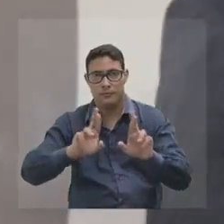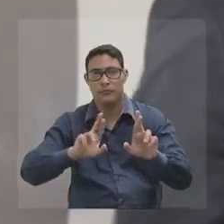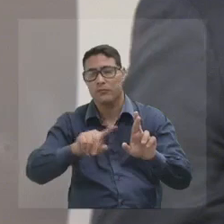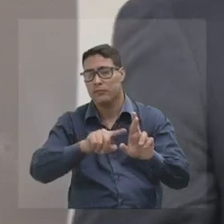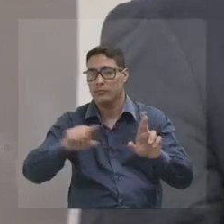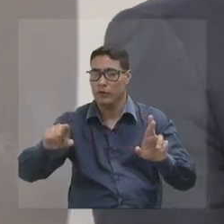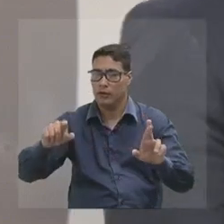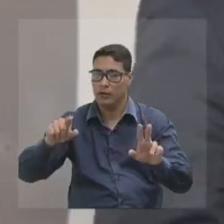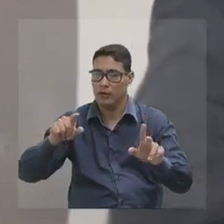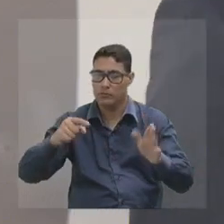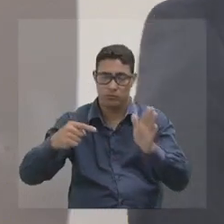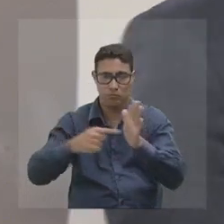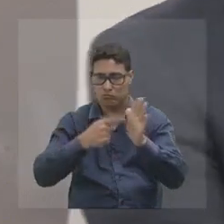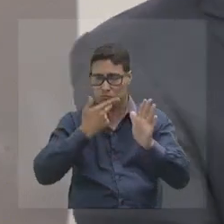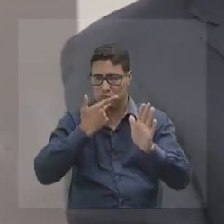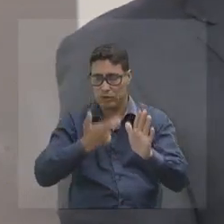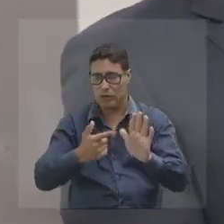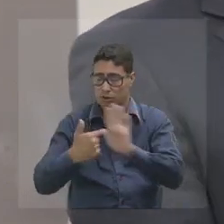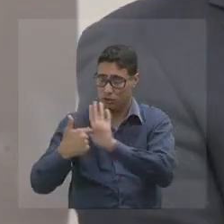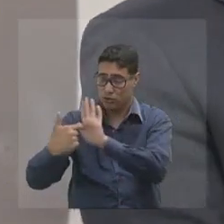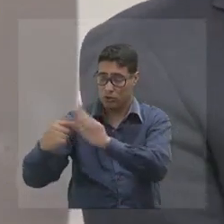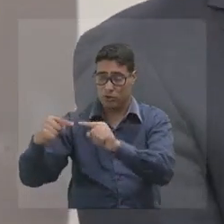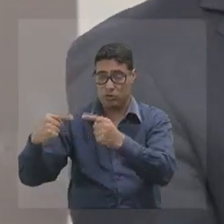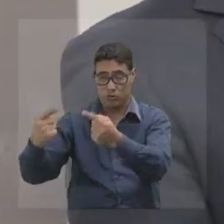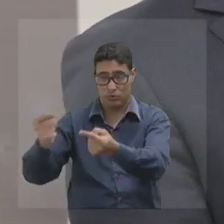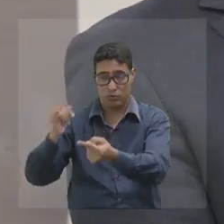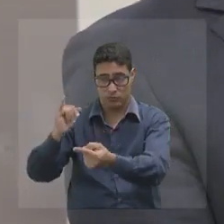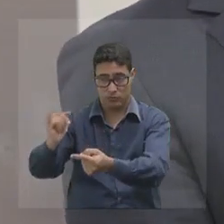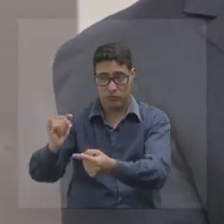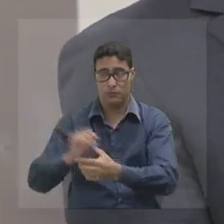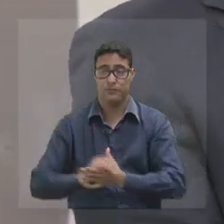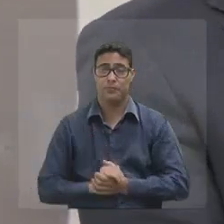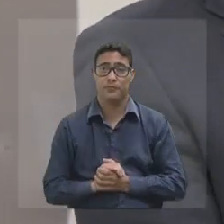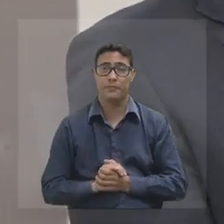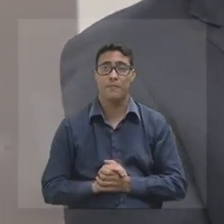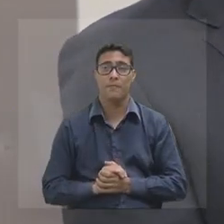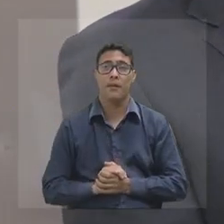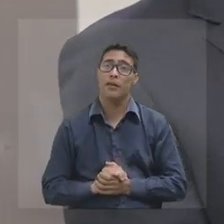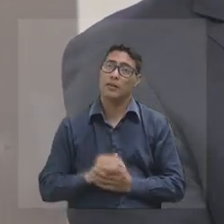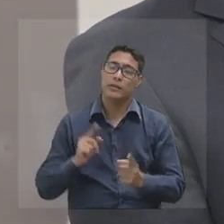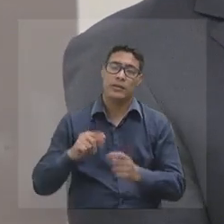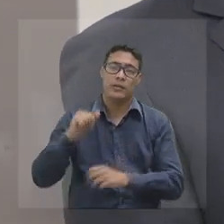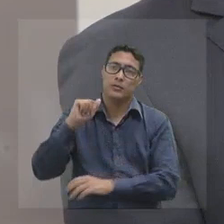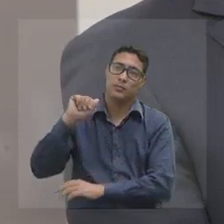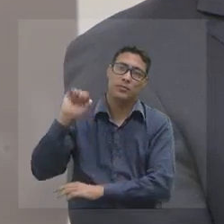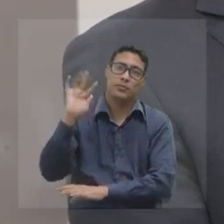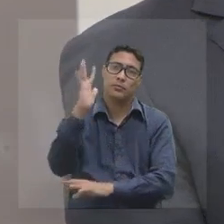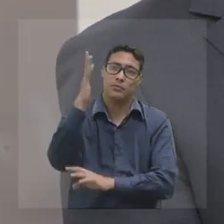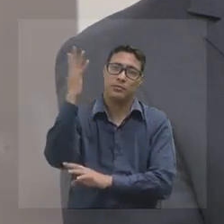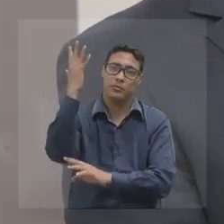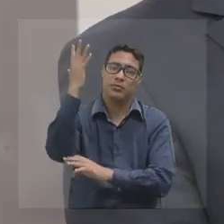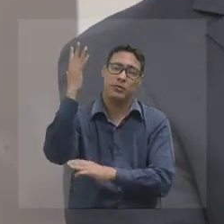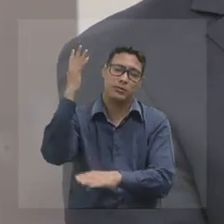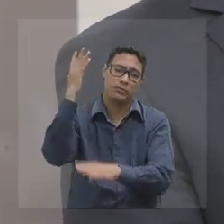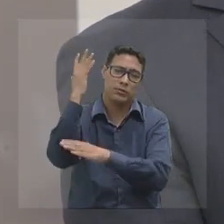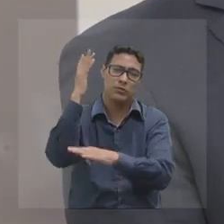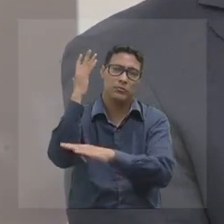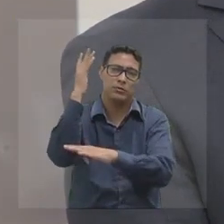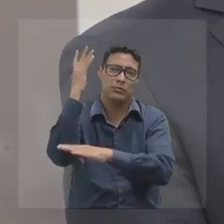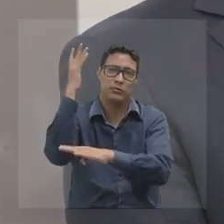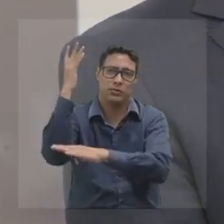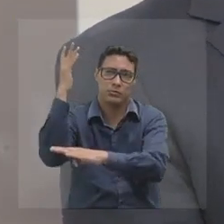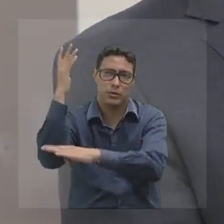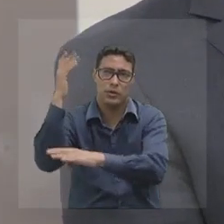ponto colocado e te trago bem sobre a questão do desmatamento Deputado Leninha eu bem